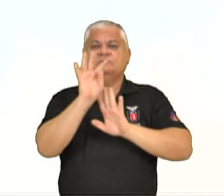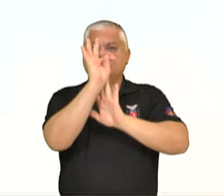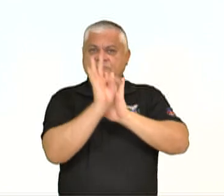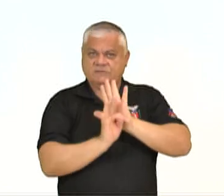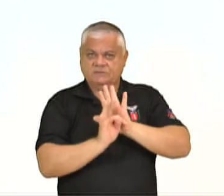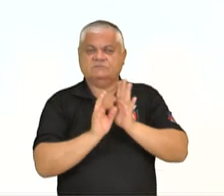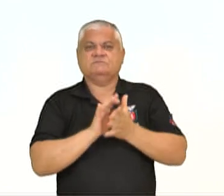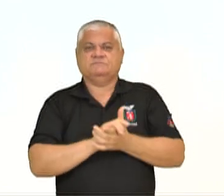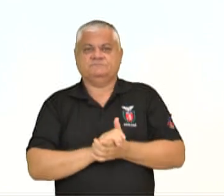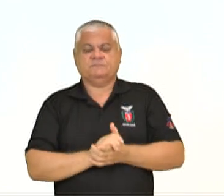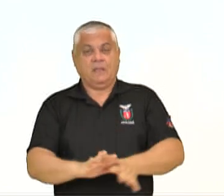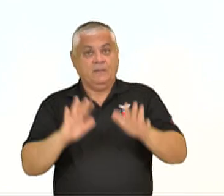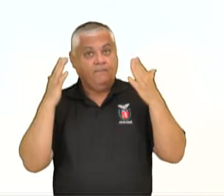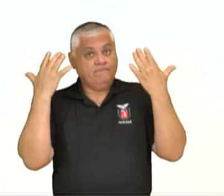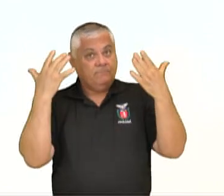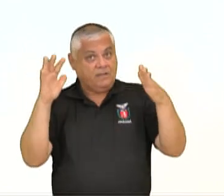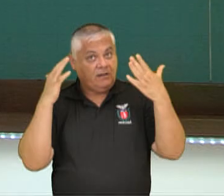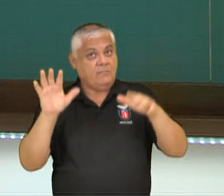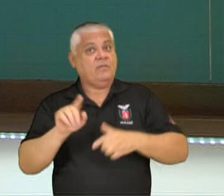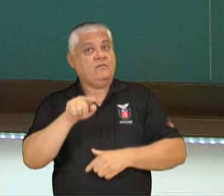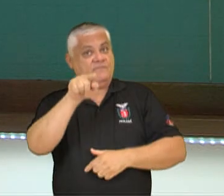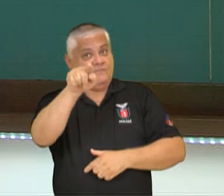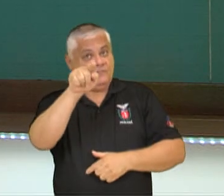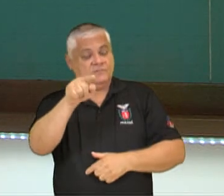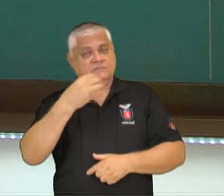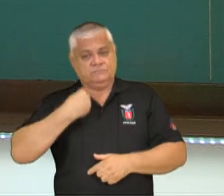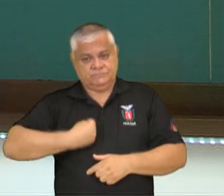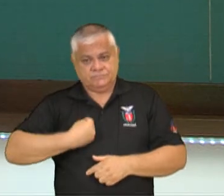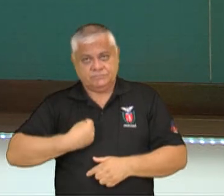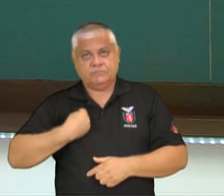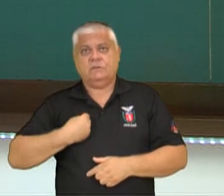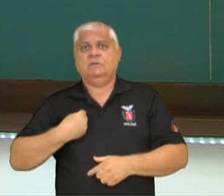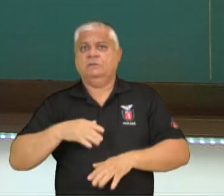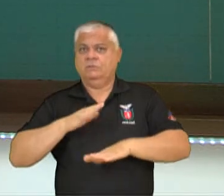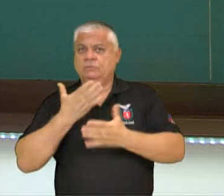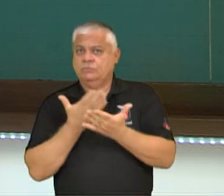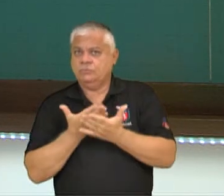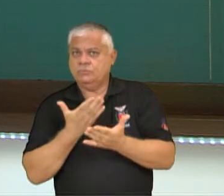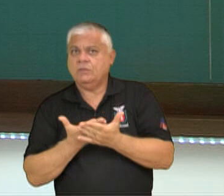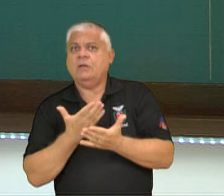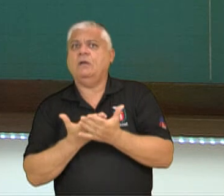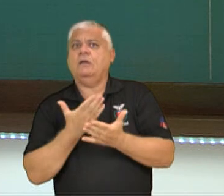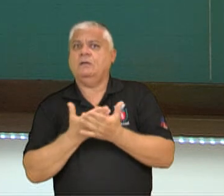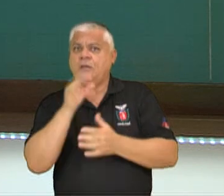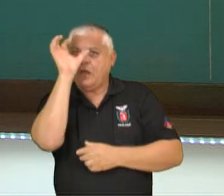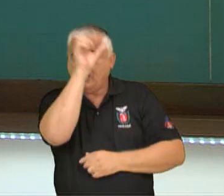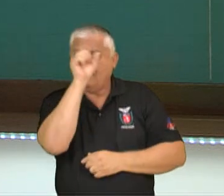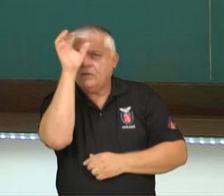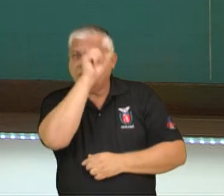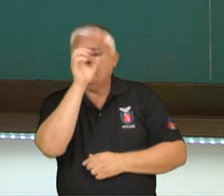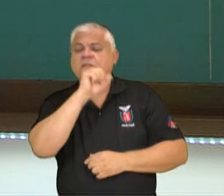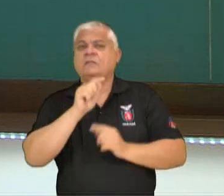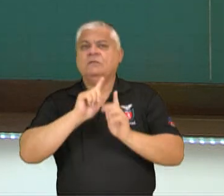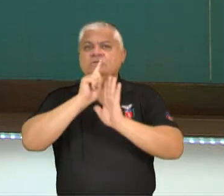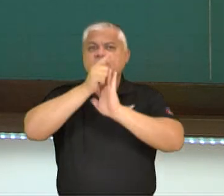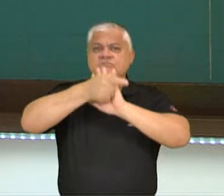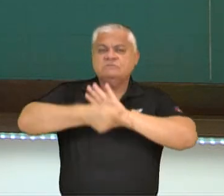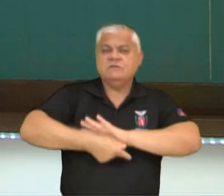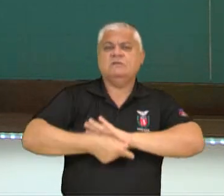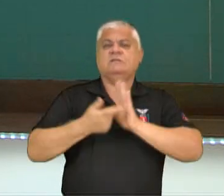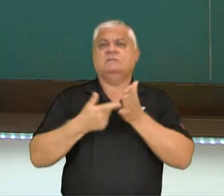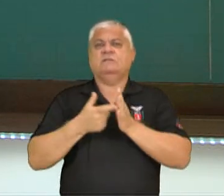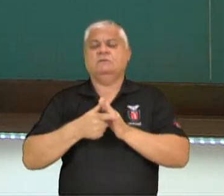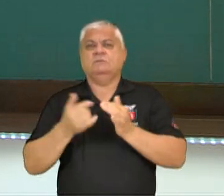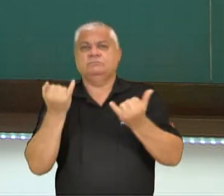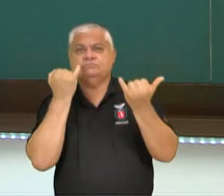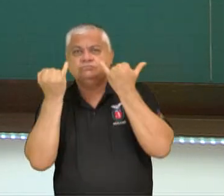informativos. Eu parabenizo vocês mais uma vez por estarem aí aprendendo sobre gêneros discursivos, elementos composicionais de cada